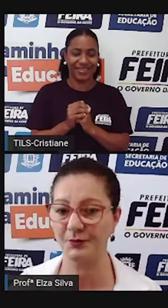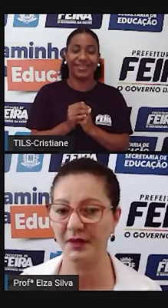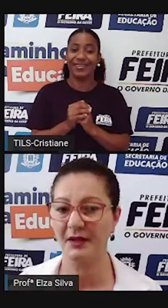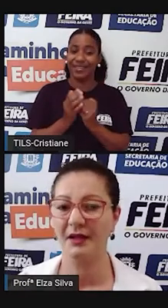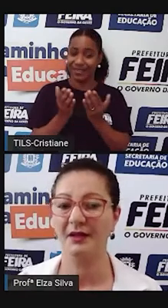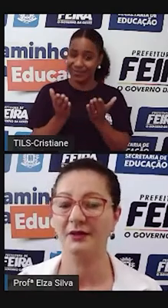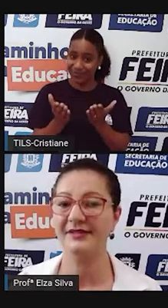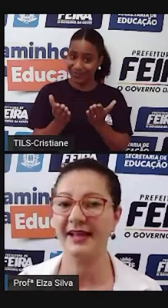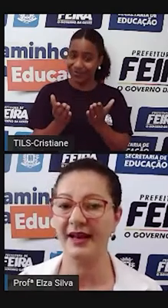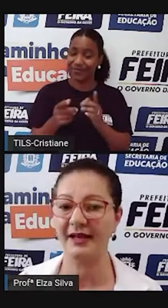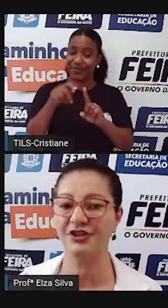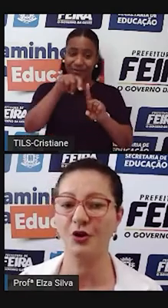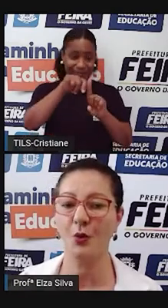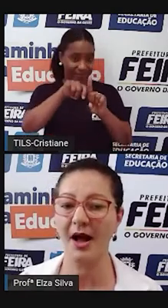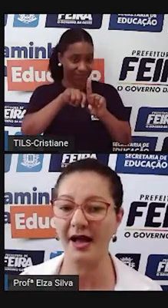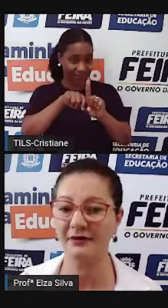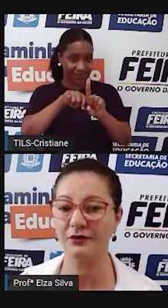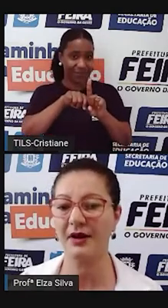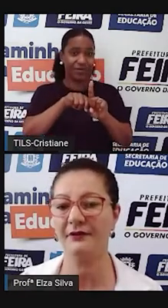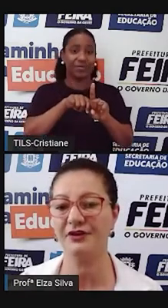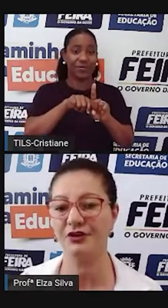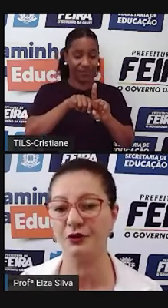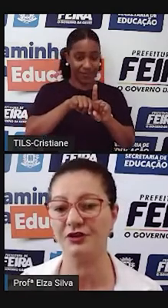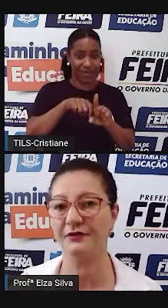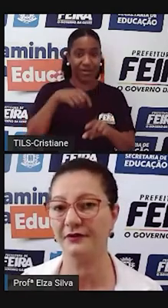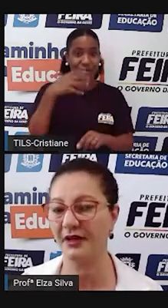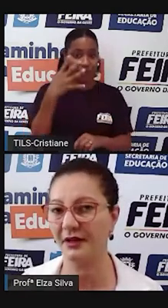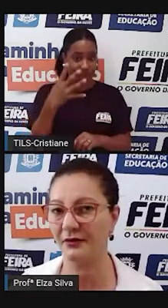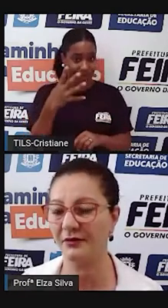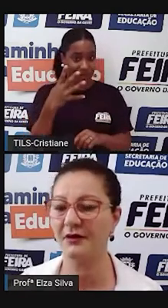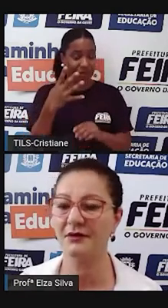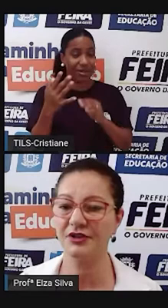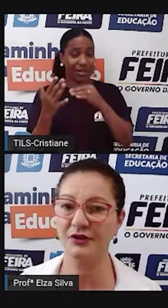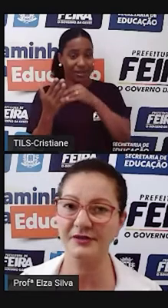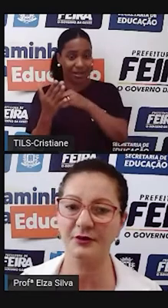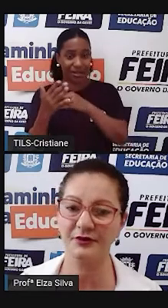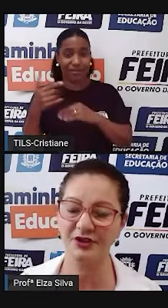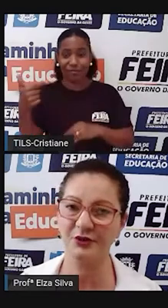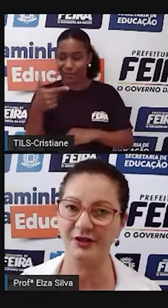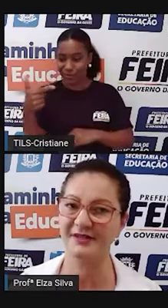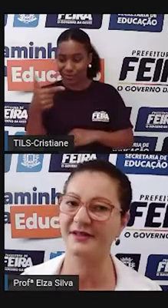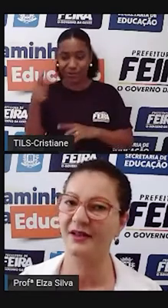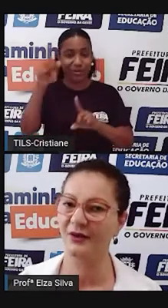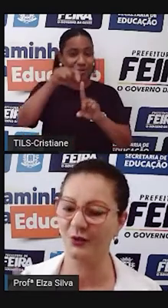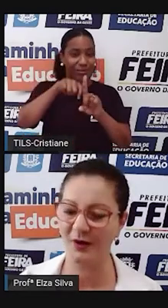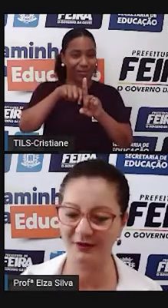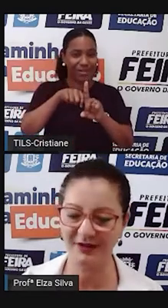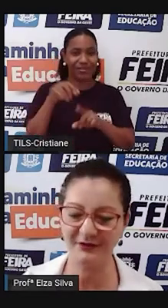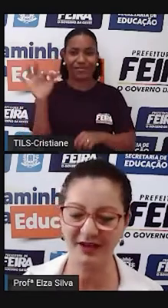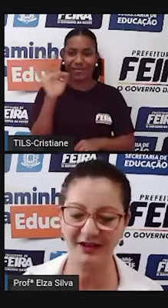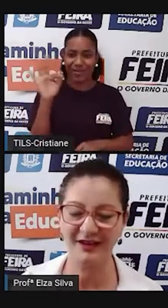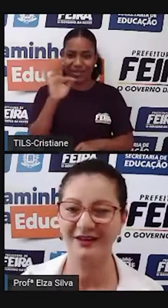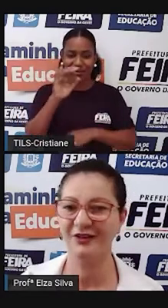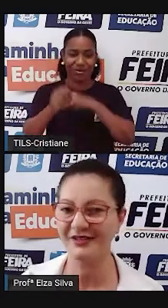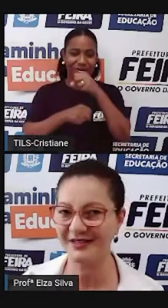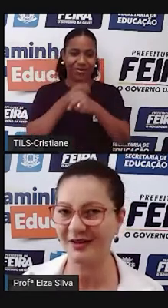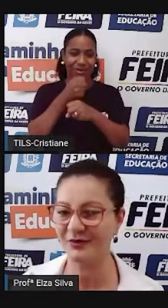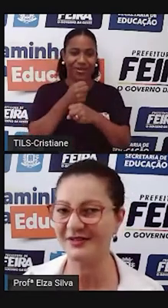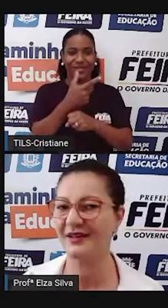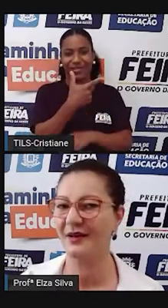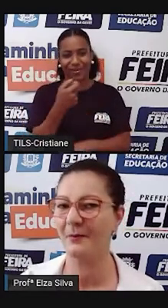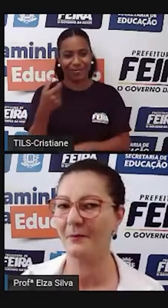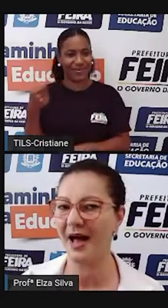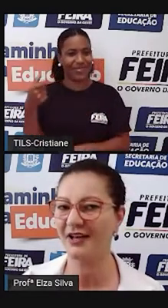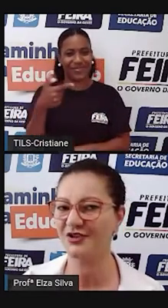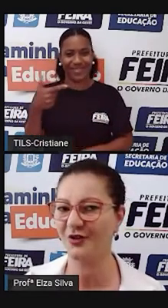22nd, 2022. Então, será de 4 a 22 de fevereiro de 2022. No ano que vem, nós